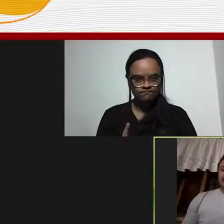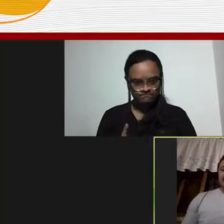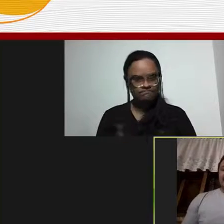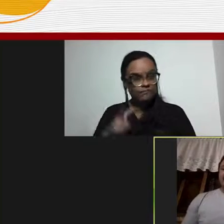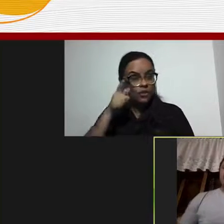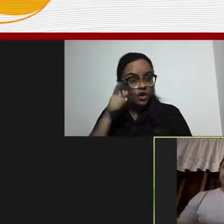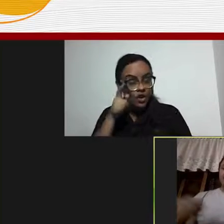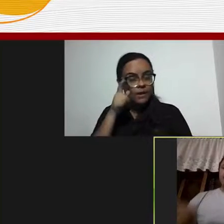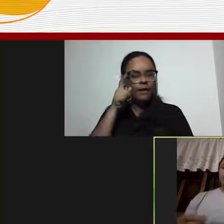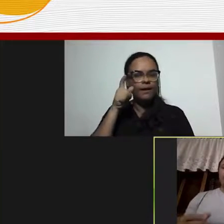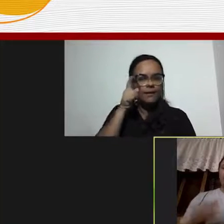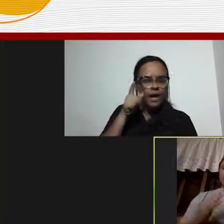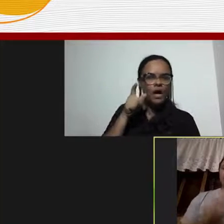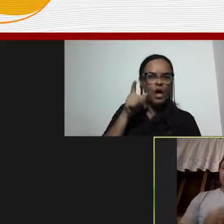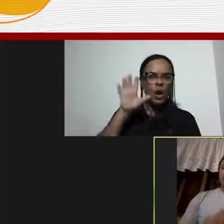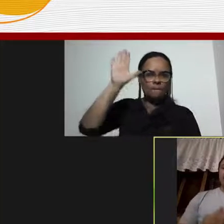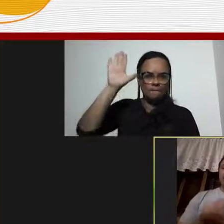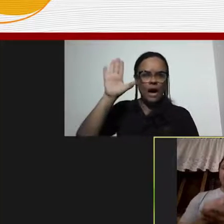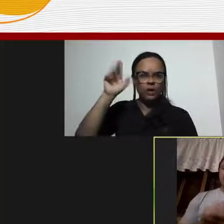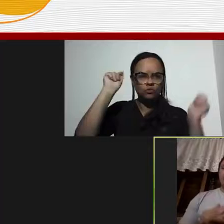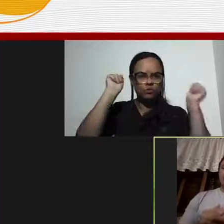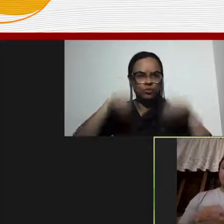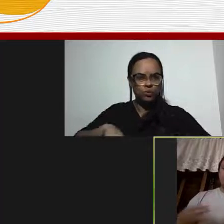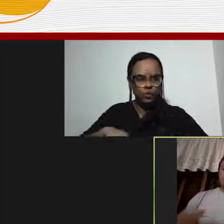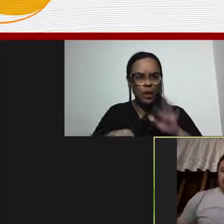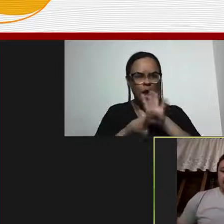se candidatar para poder estar